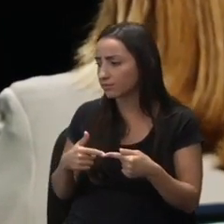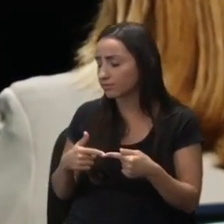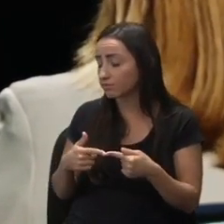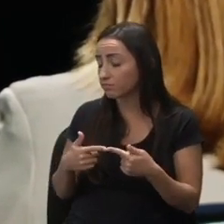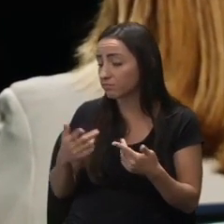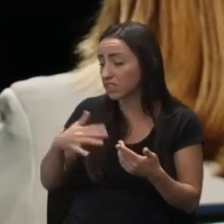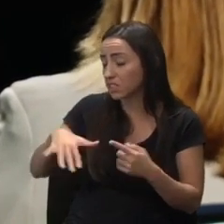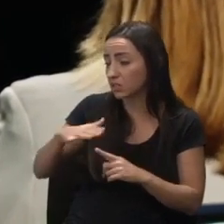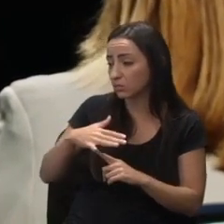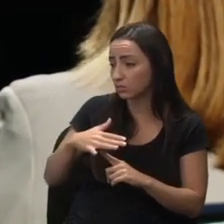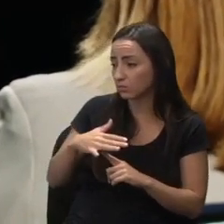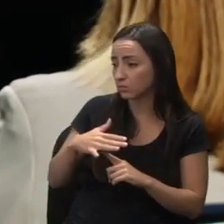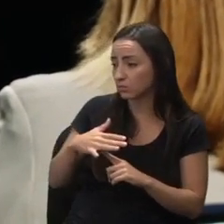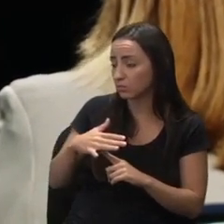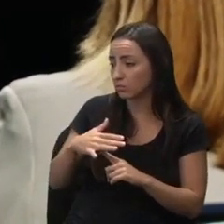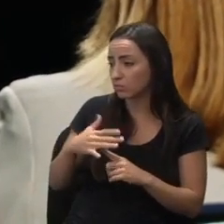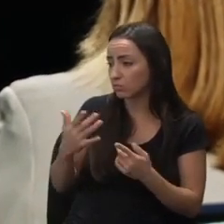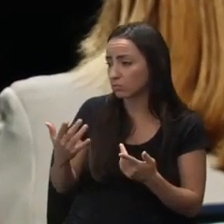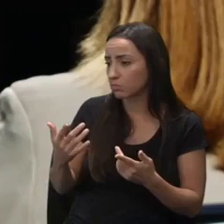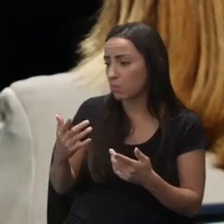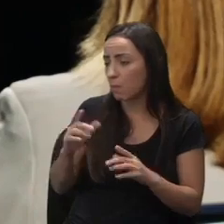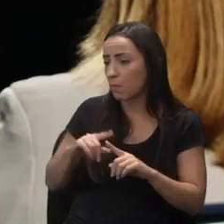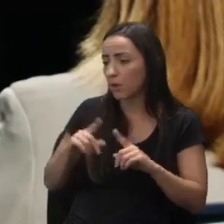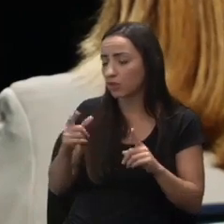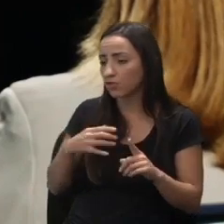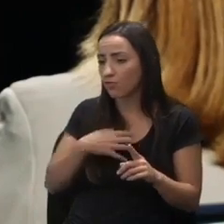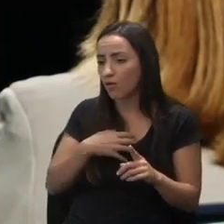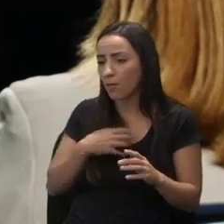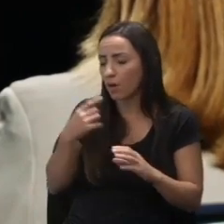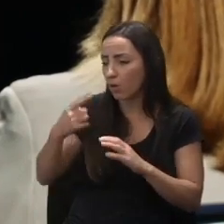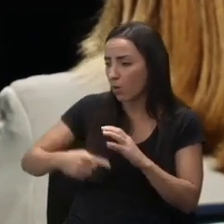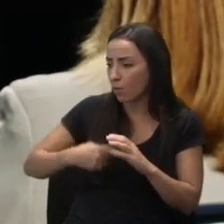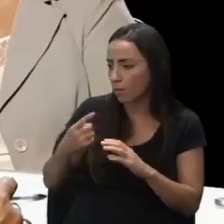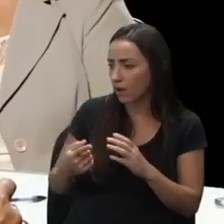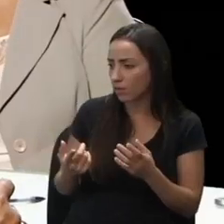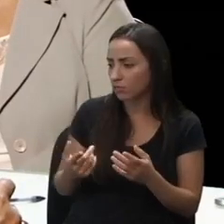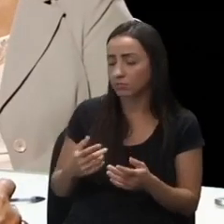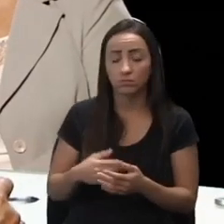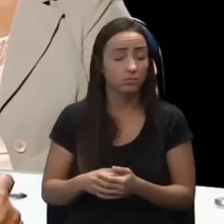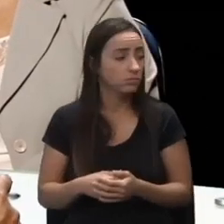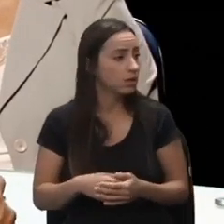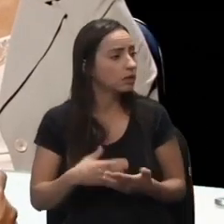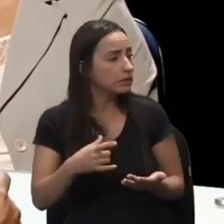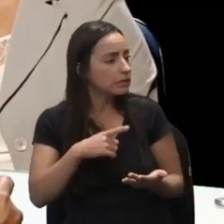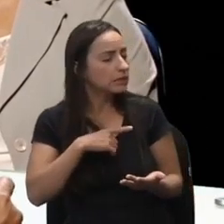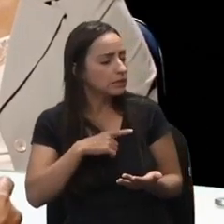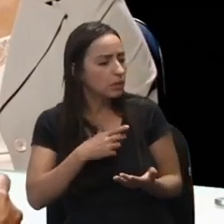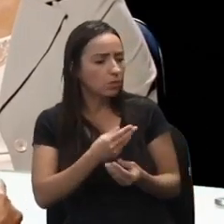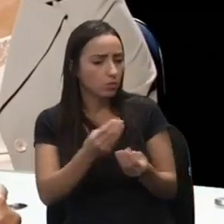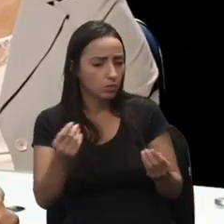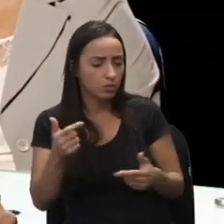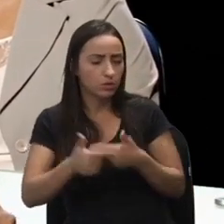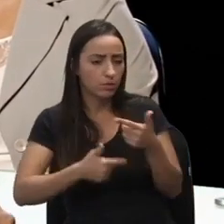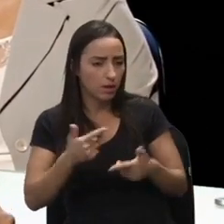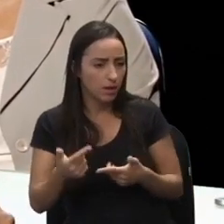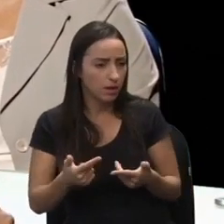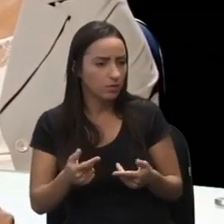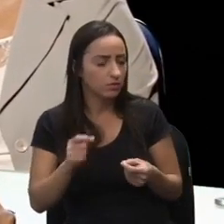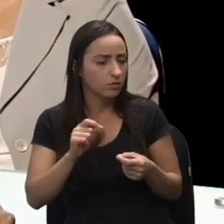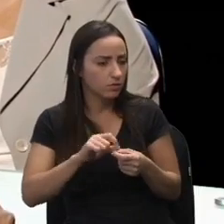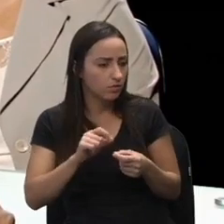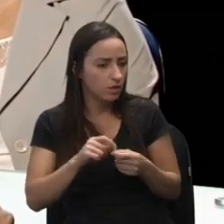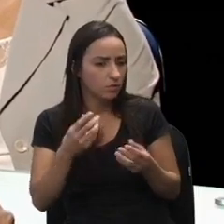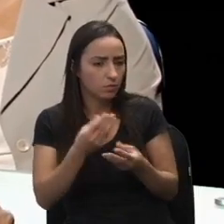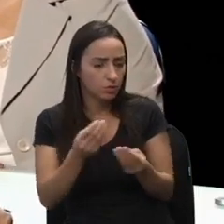dessa situação, desse panorama mais global dos servidores públicos em geral? Bom, existem muitos trabalhos que são feitos para analisar